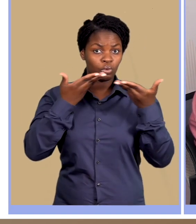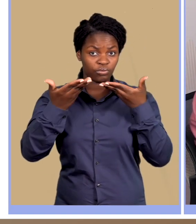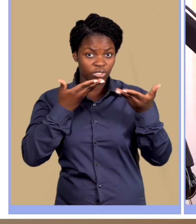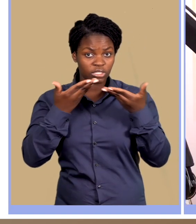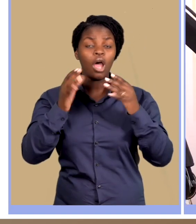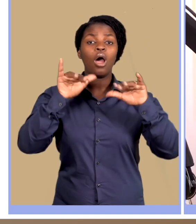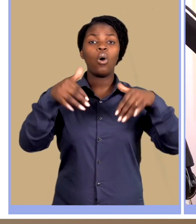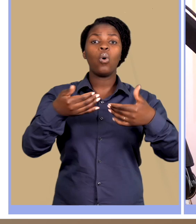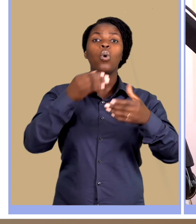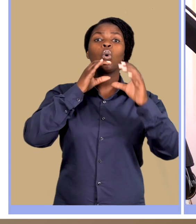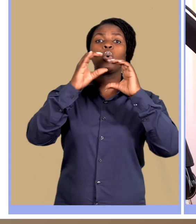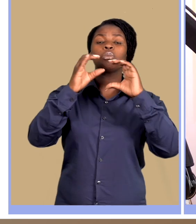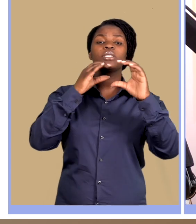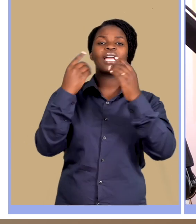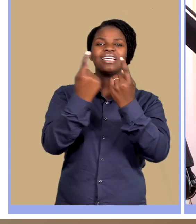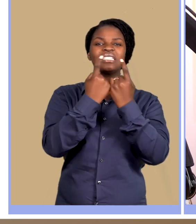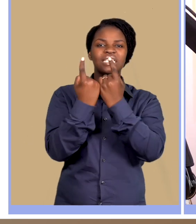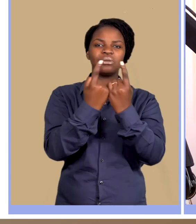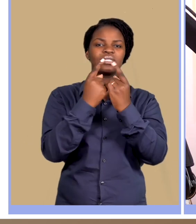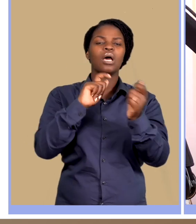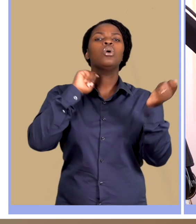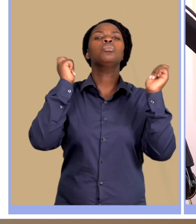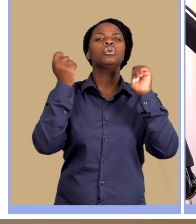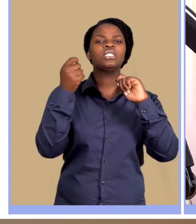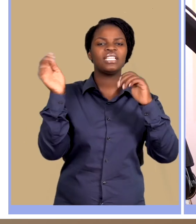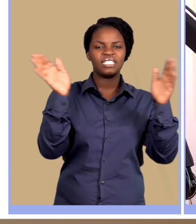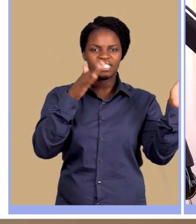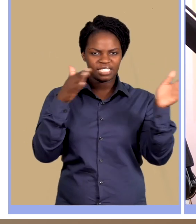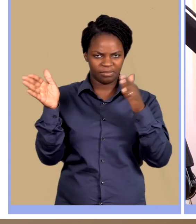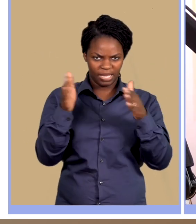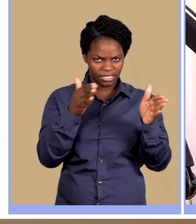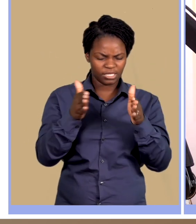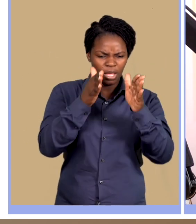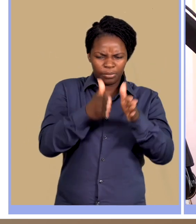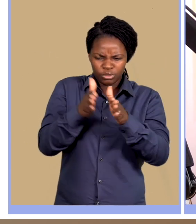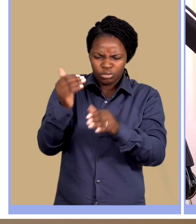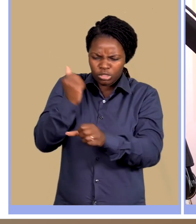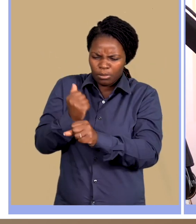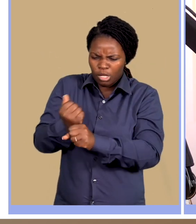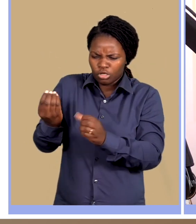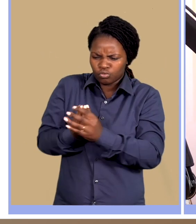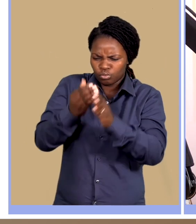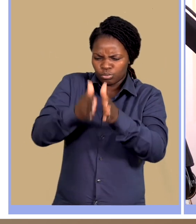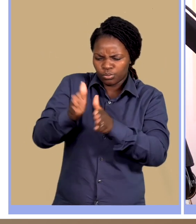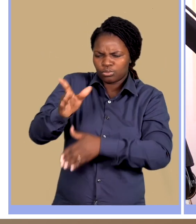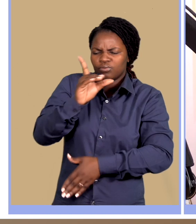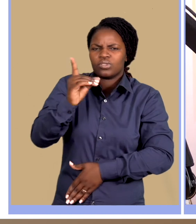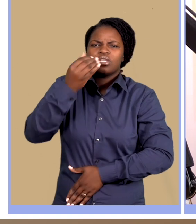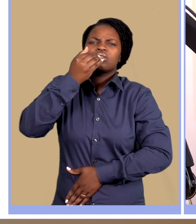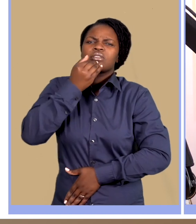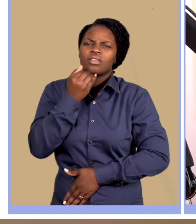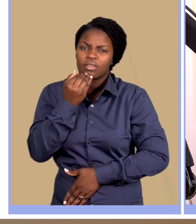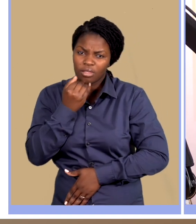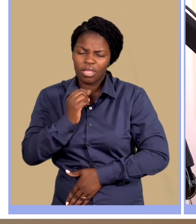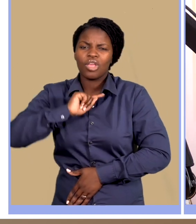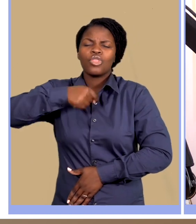interagir ou lidar com a situação das mudanças climáticas, quem é que trabalha com as pessoas com deficiência, que